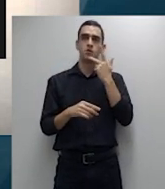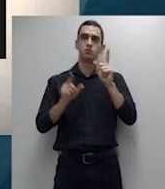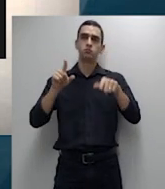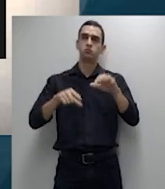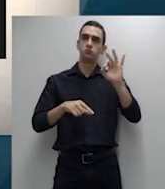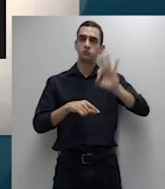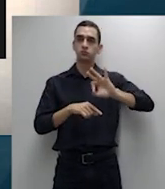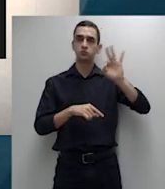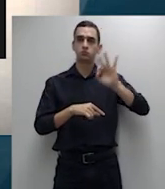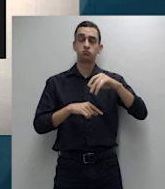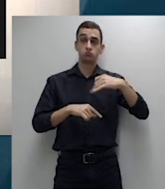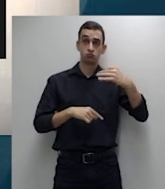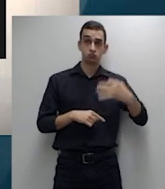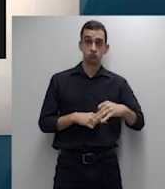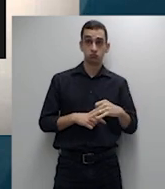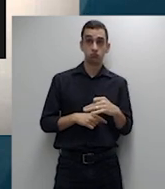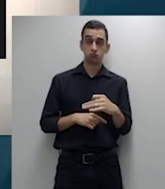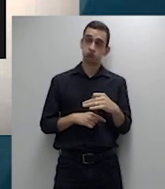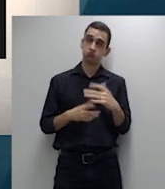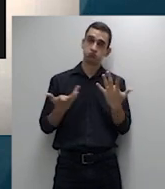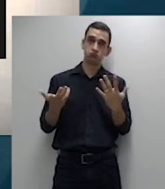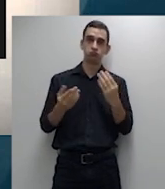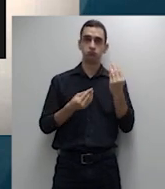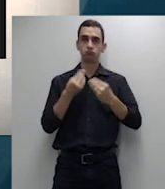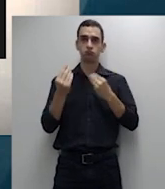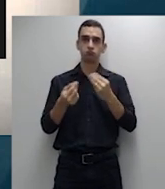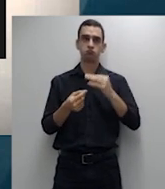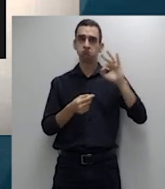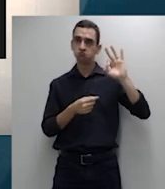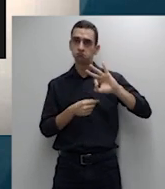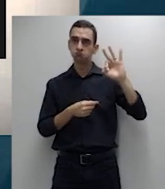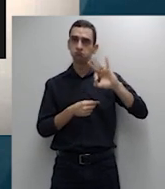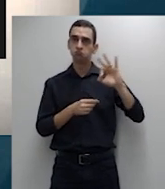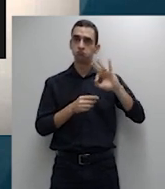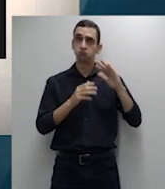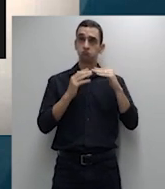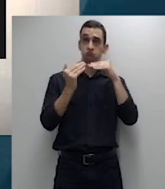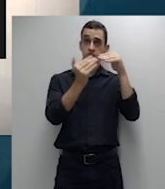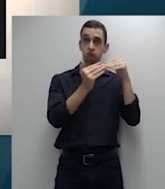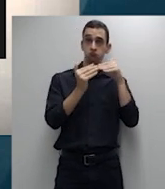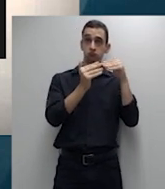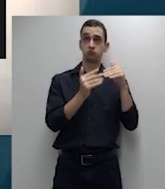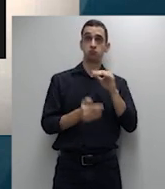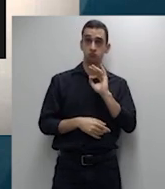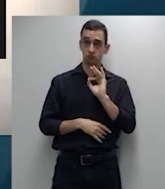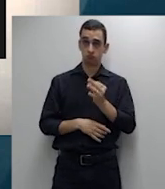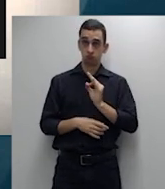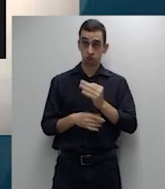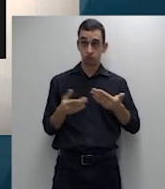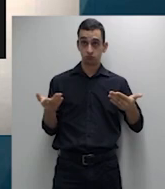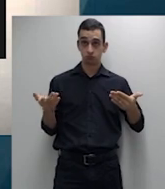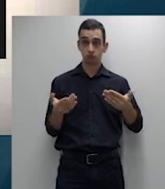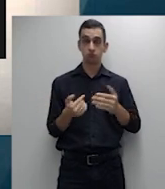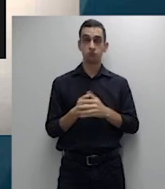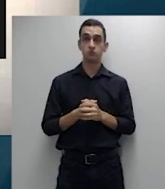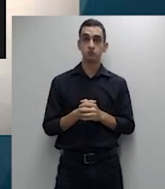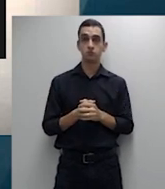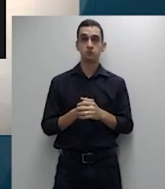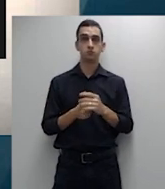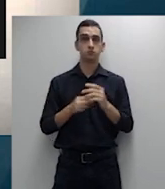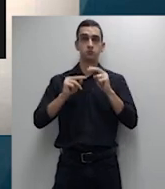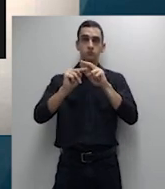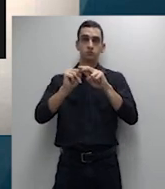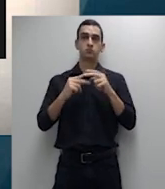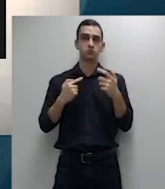o sistema de pessoa é o sistema padrão não é isso tem que usar um percentual então é tudo em função